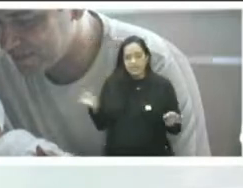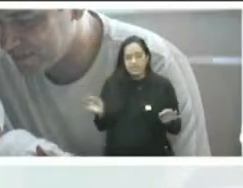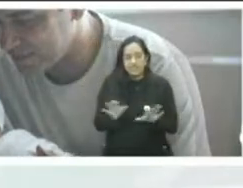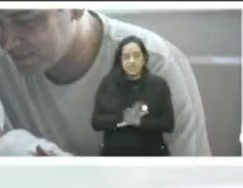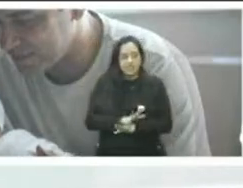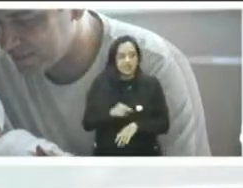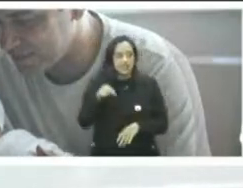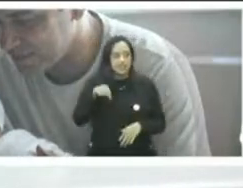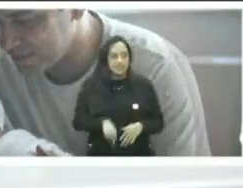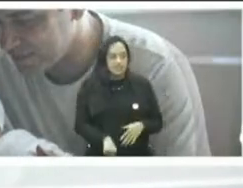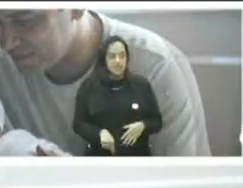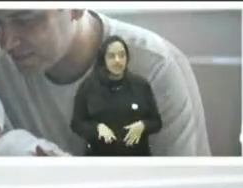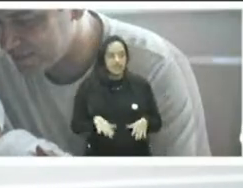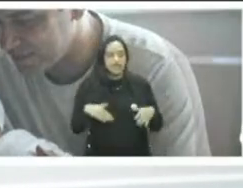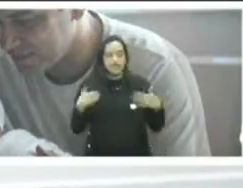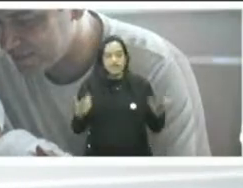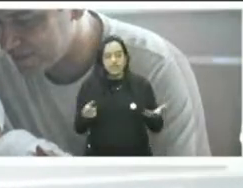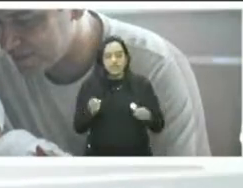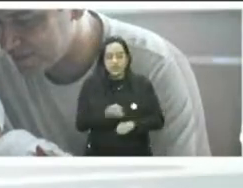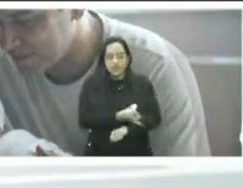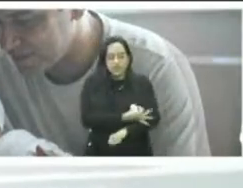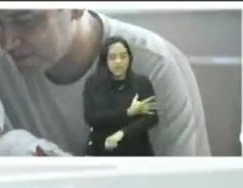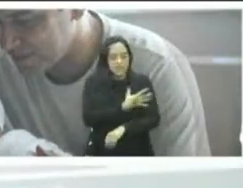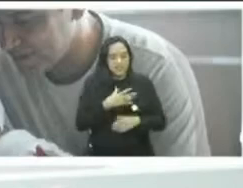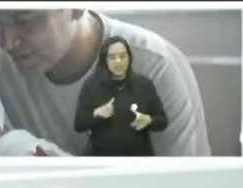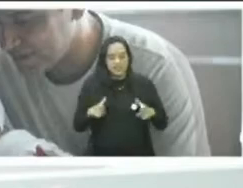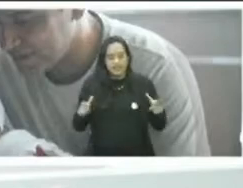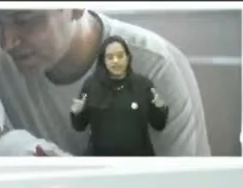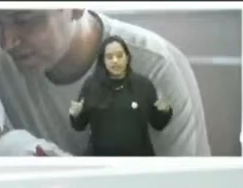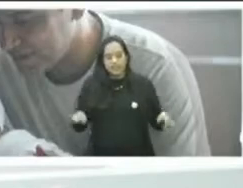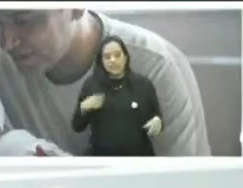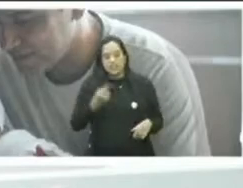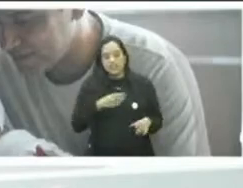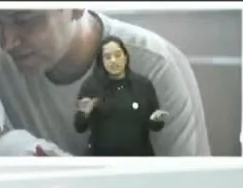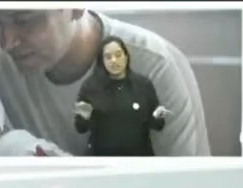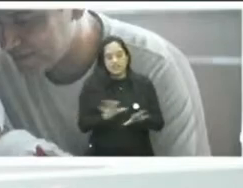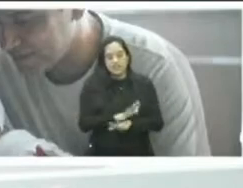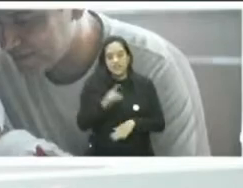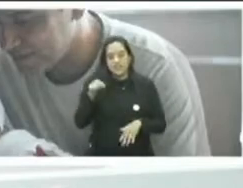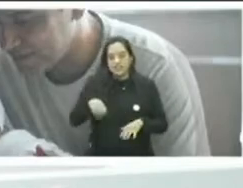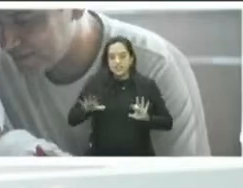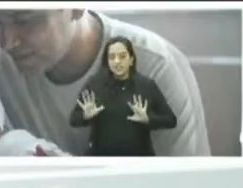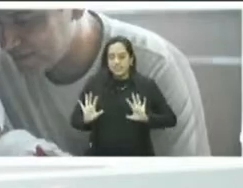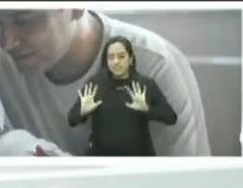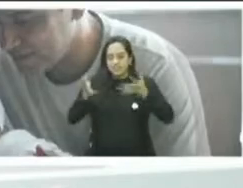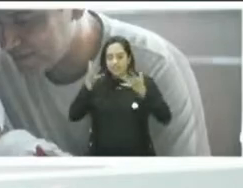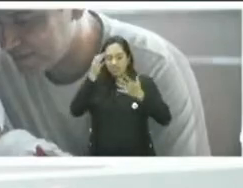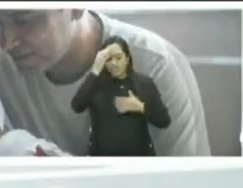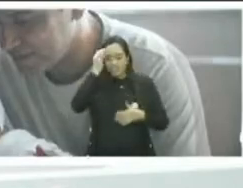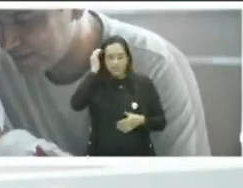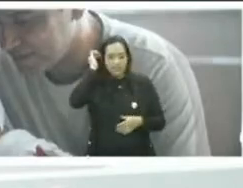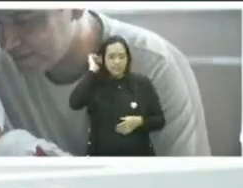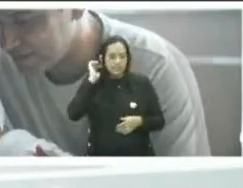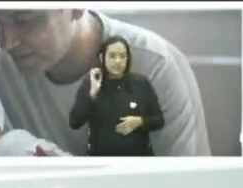muito grande, né, a gente encerrar esse evento em alusão aí ao método